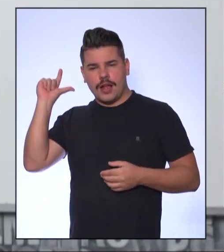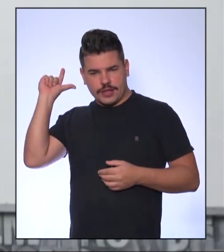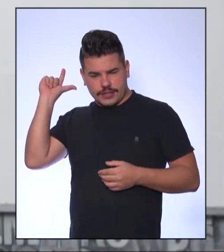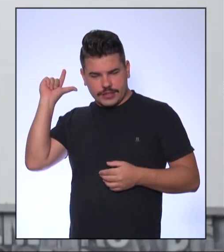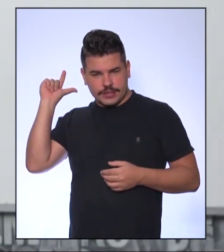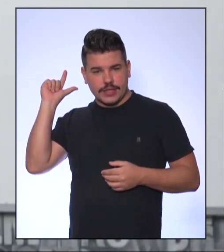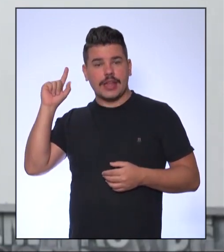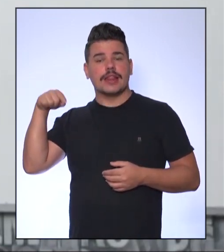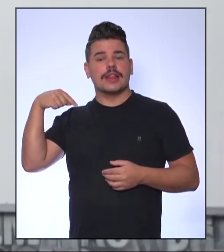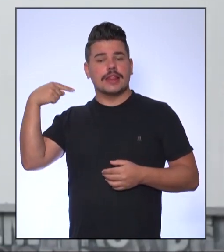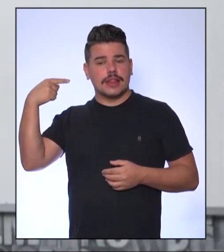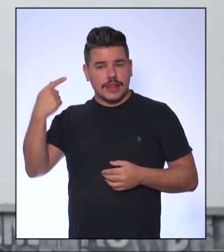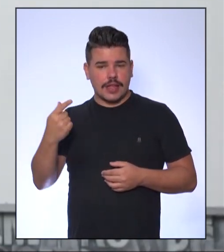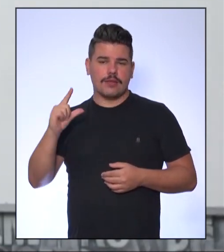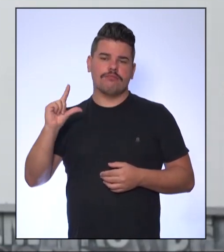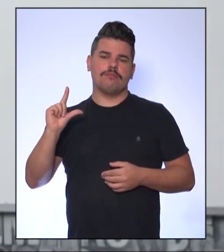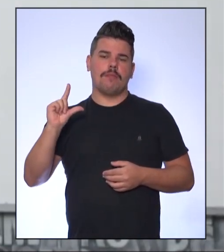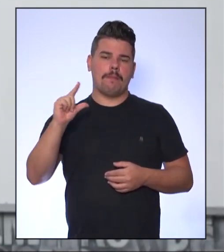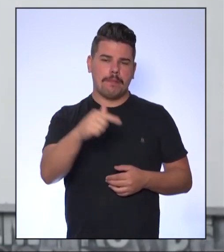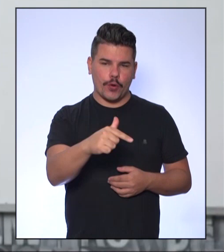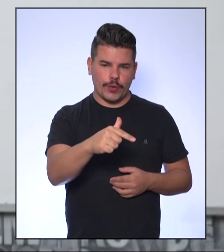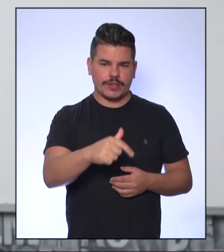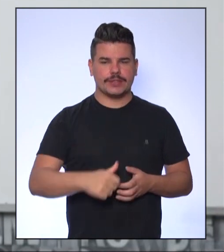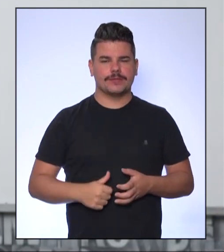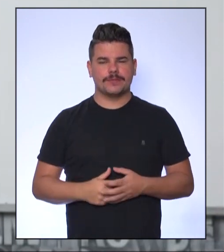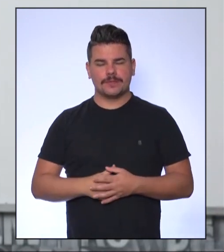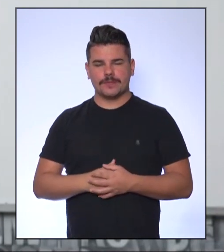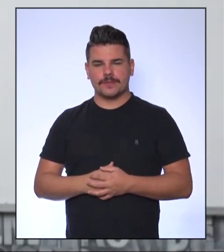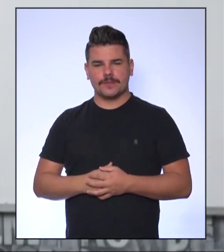vêm depois. Olha só.